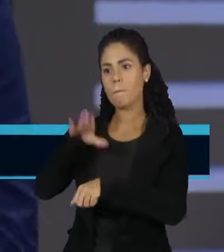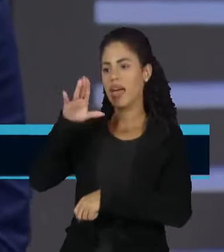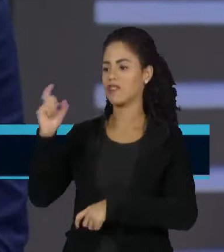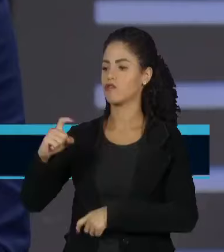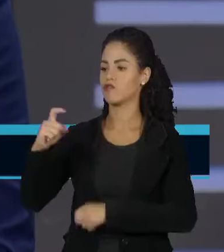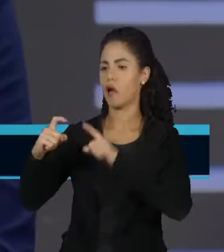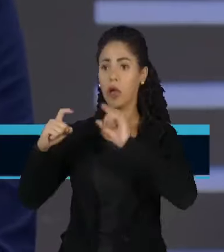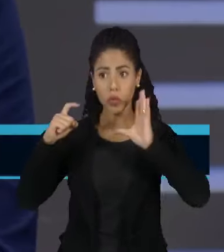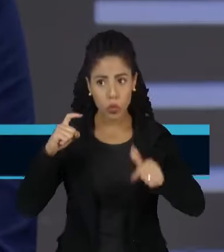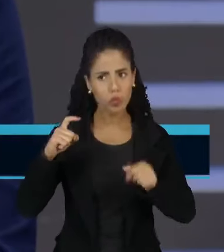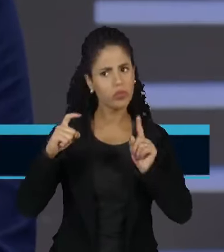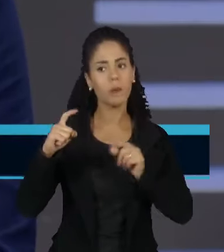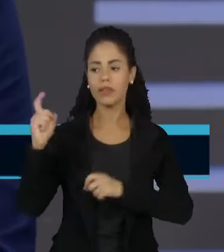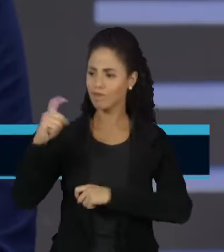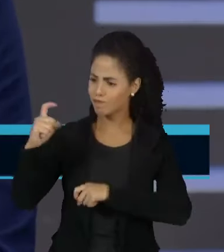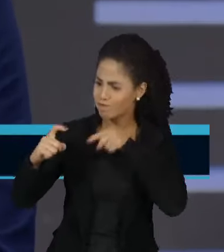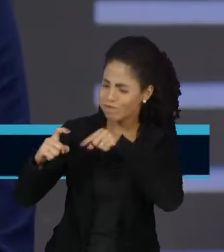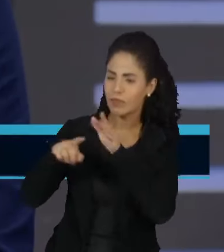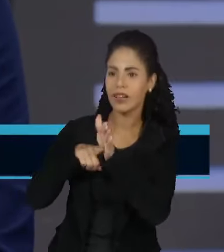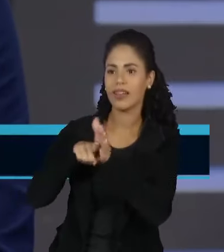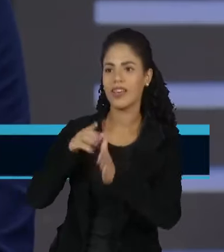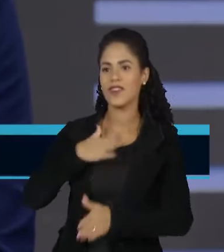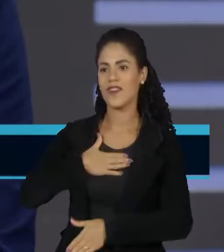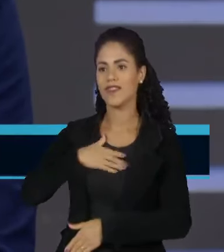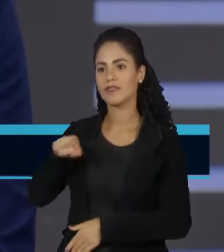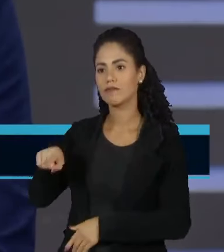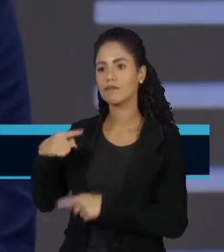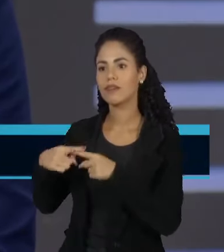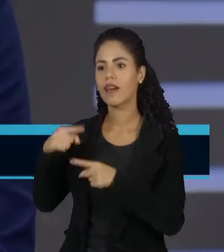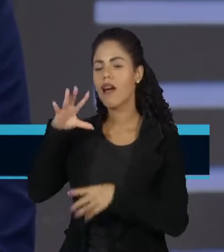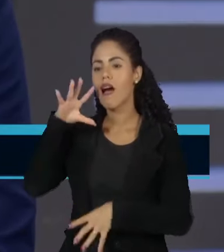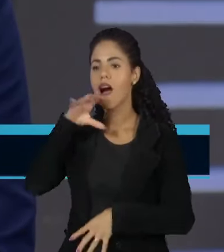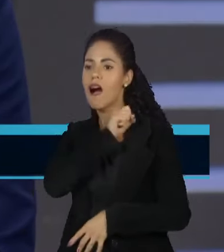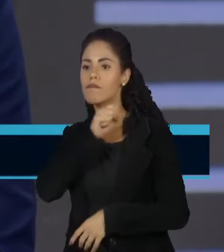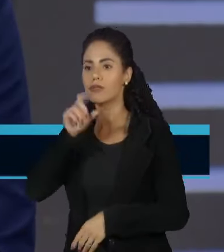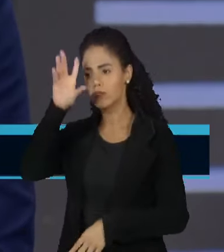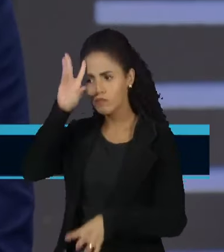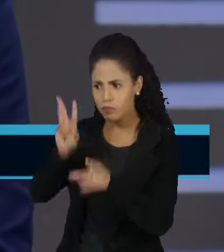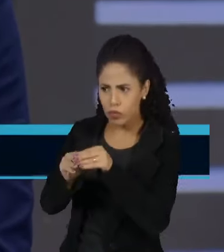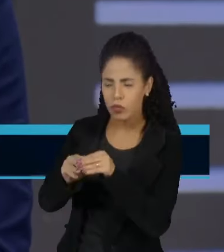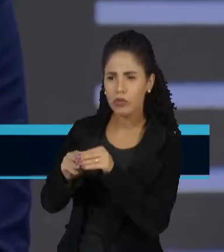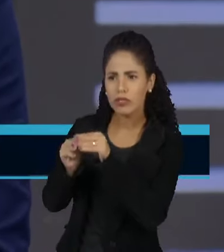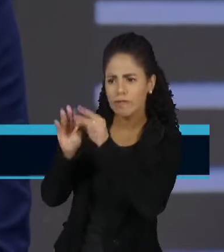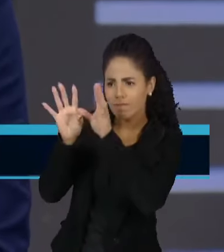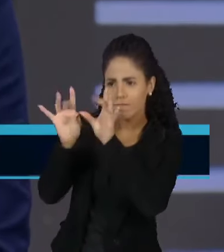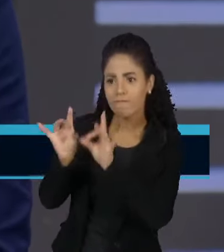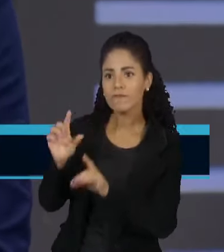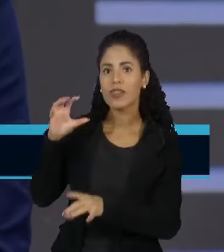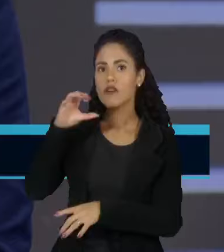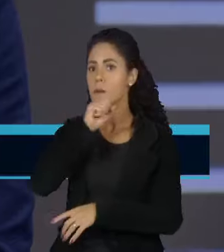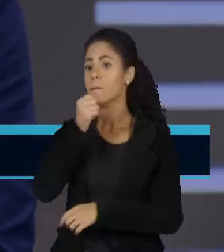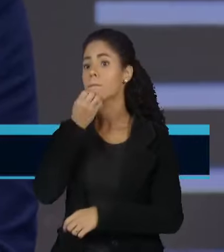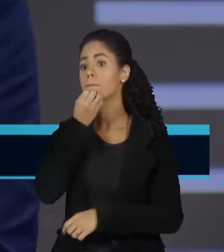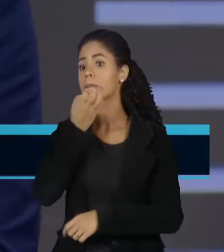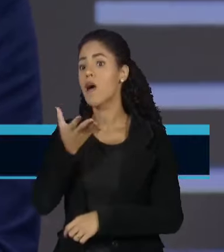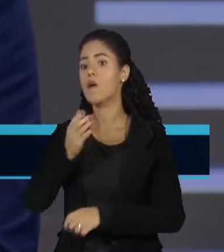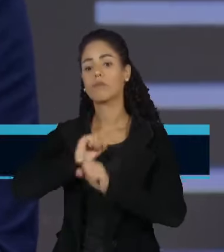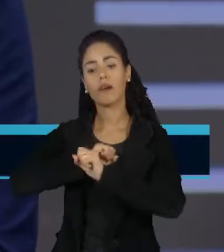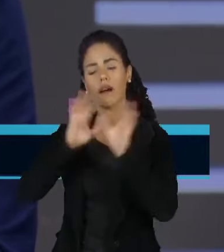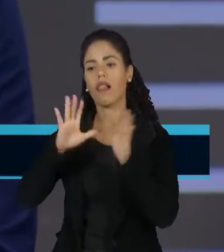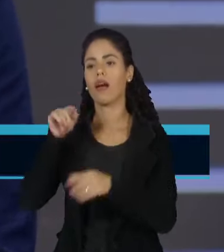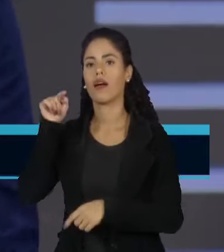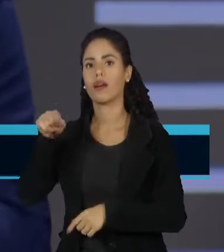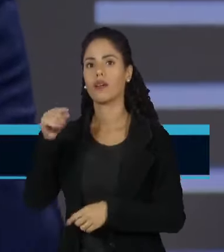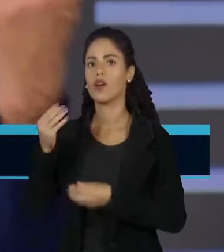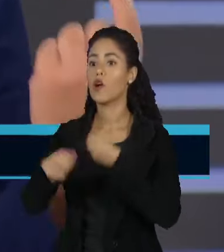tudo, obviamente. Por quê? Porque ele é mais preciso, ele é mais rápido, os resultados ficam mais evidentes e eles